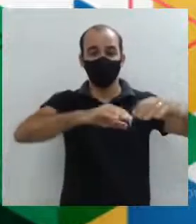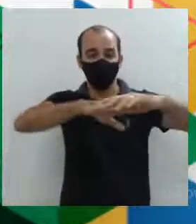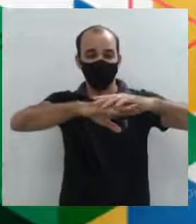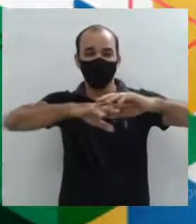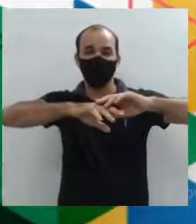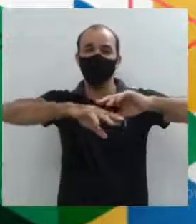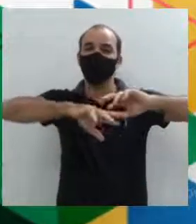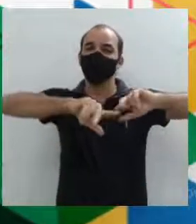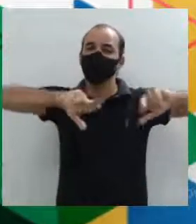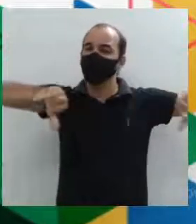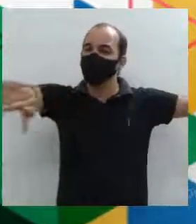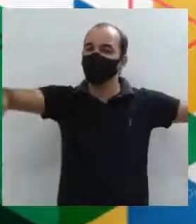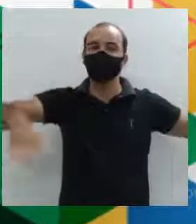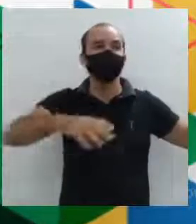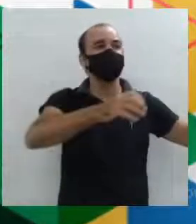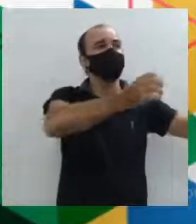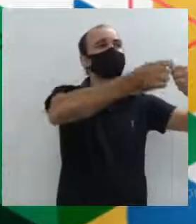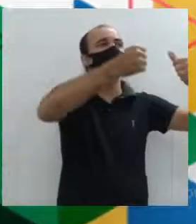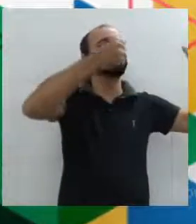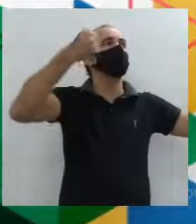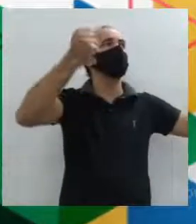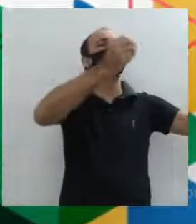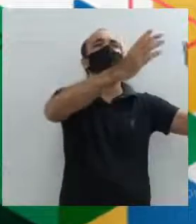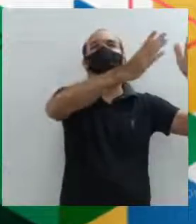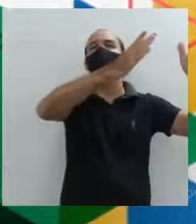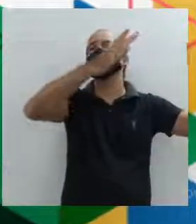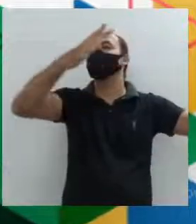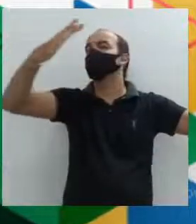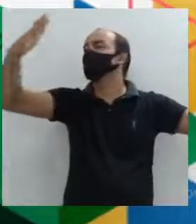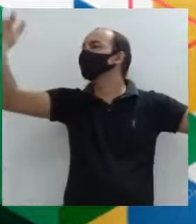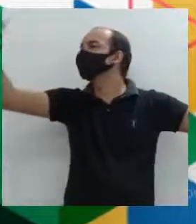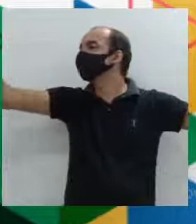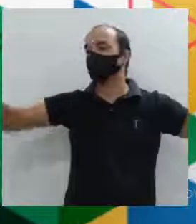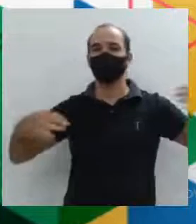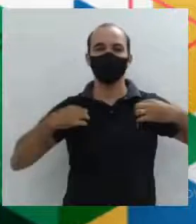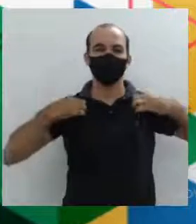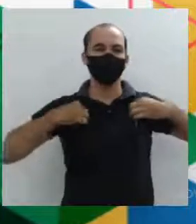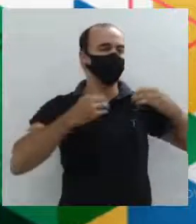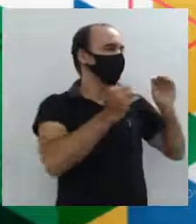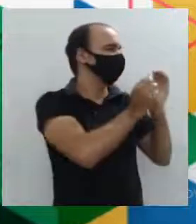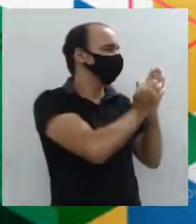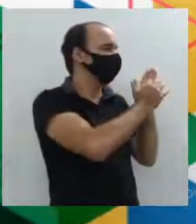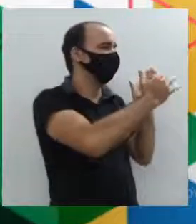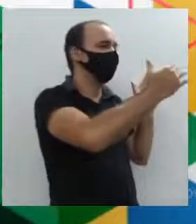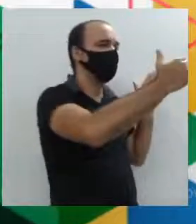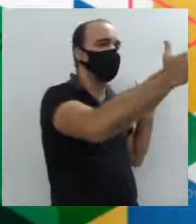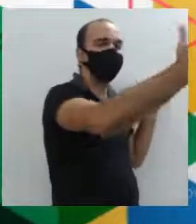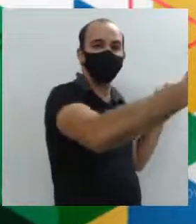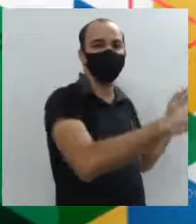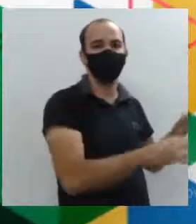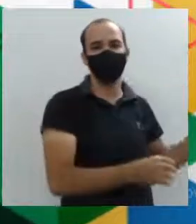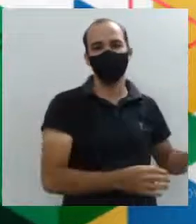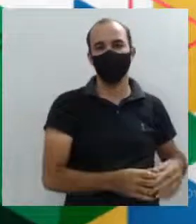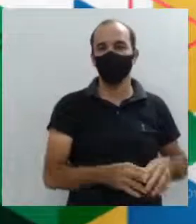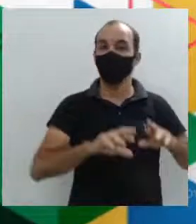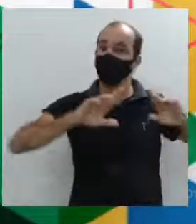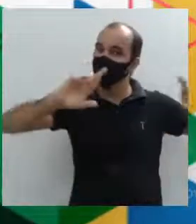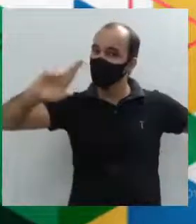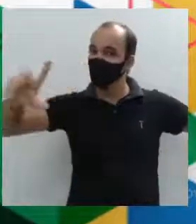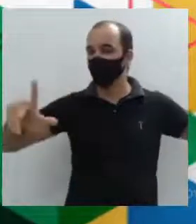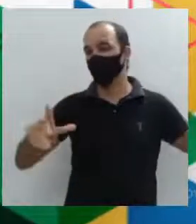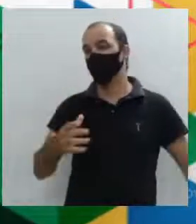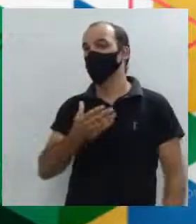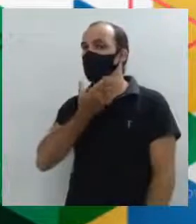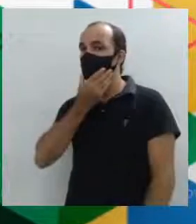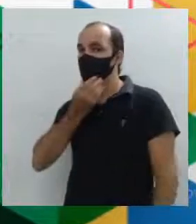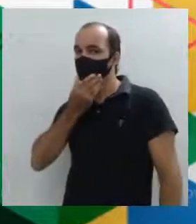né? De cada tipo de roupa ali, 3 sapatos no máximo, um sapatênis, um sapato social e uma sandália, não mais do